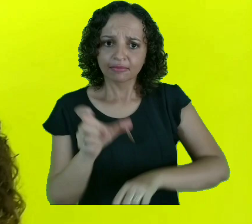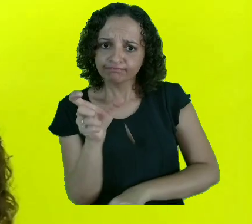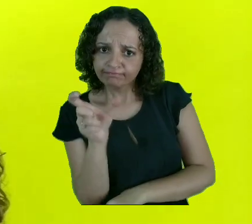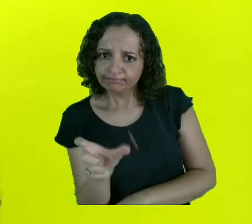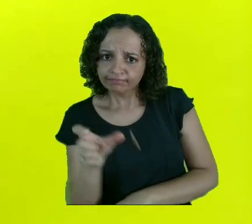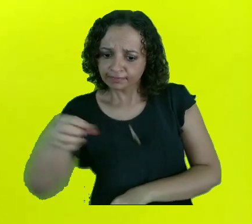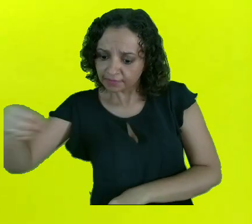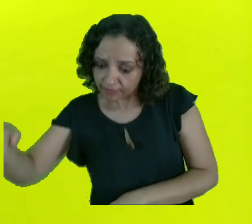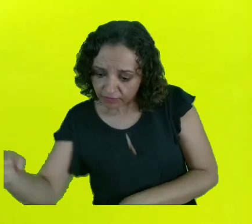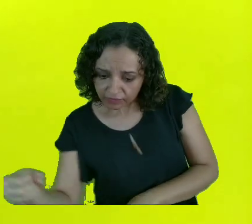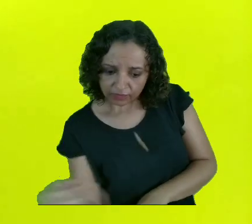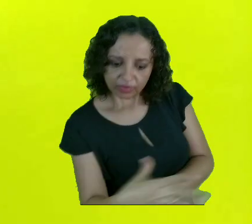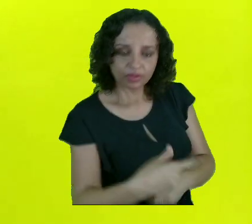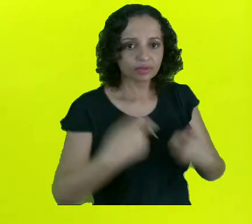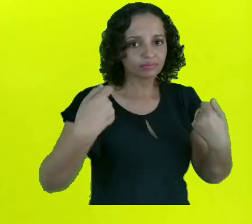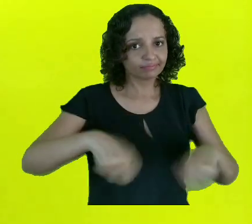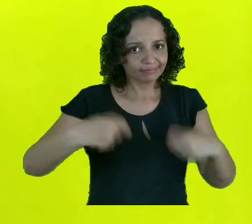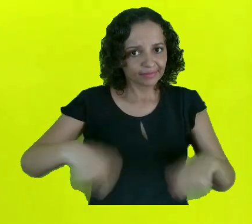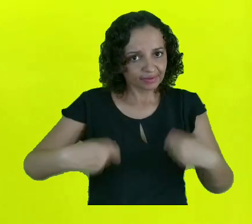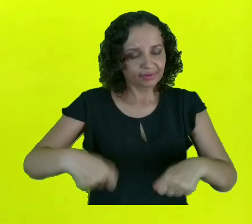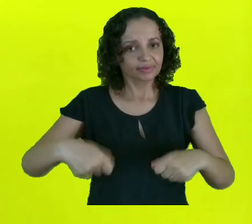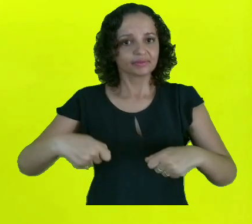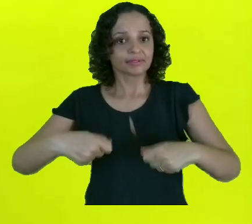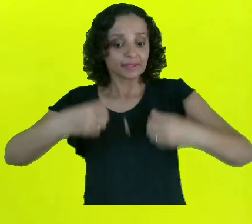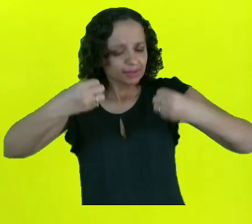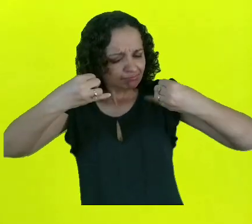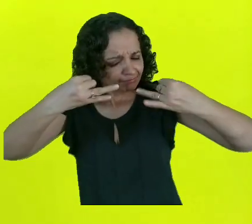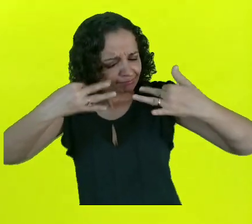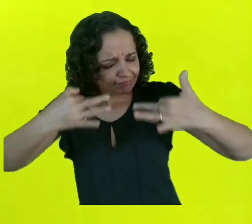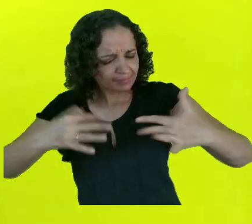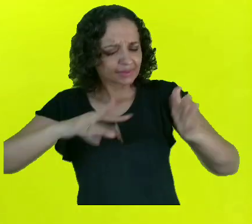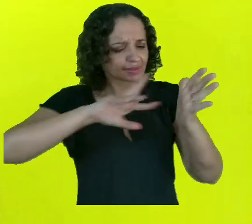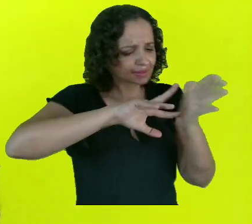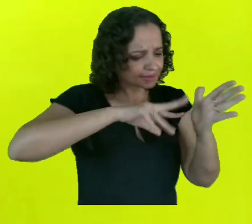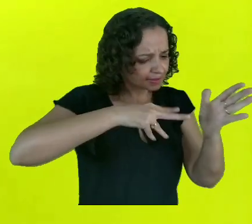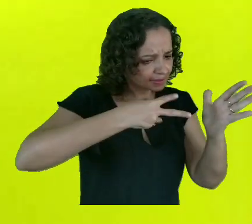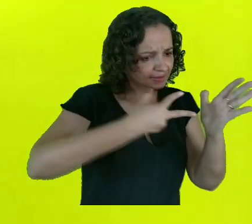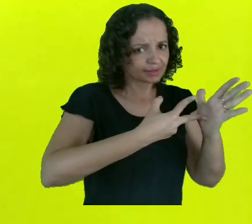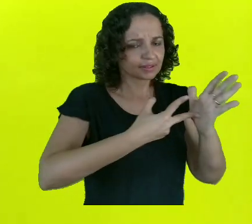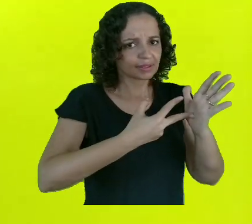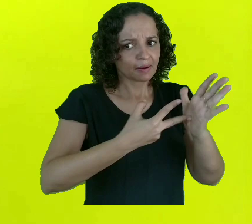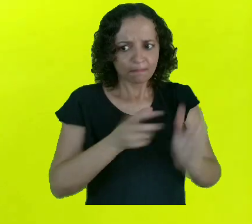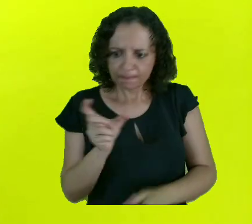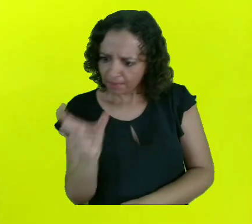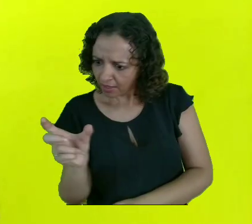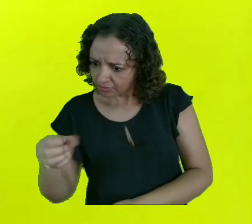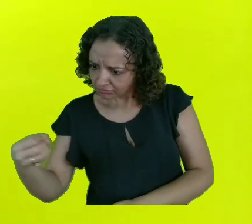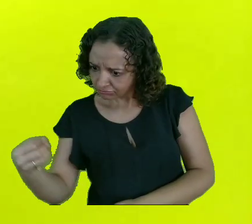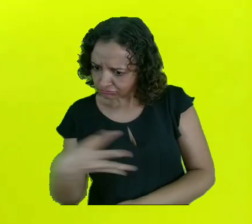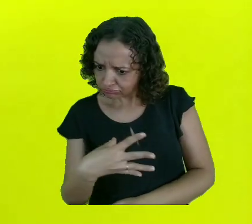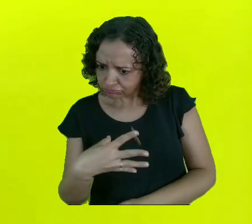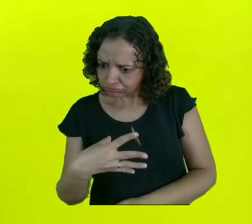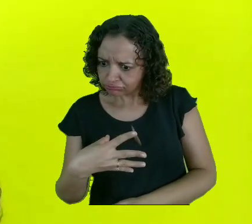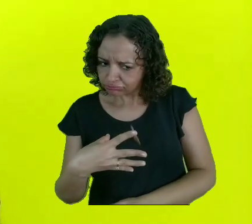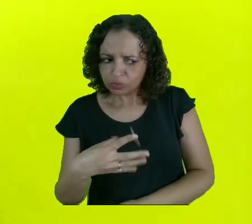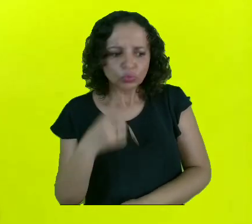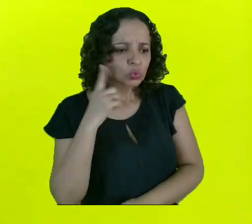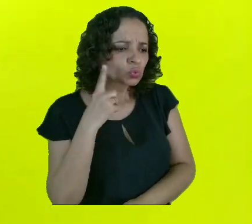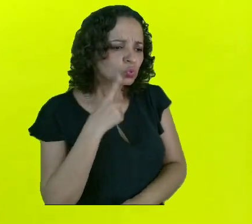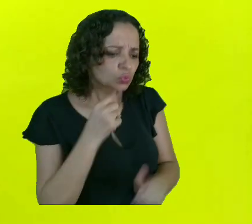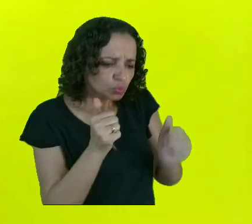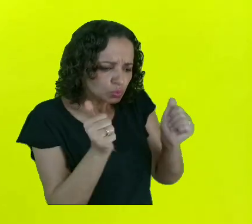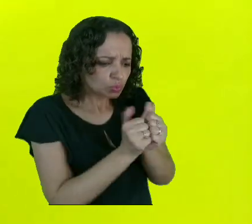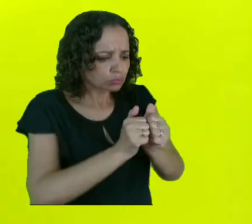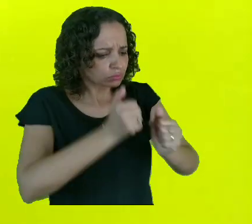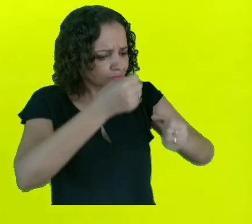precisa ser construído significado. Cada novo significante, cada nova palavra, ele precisa